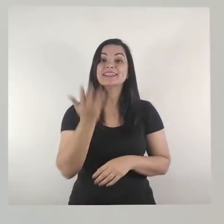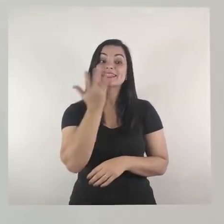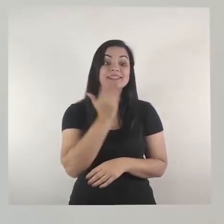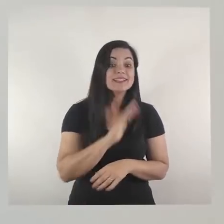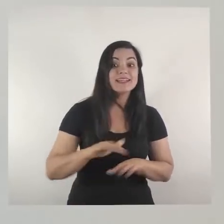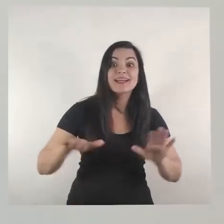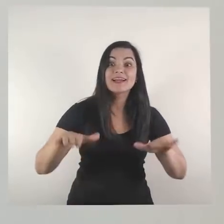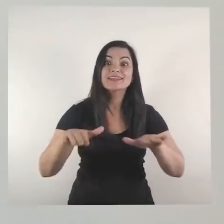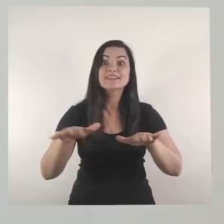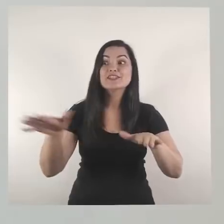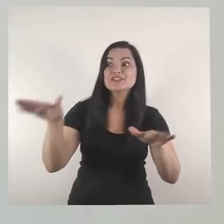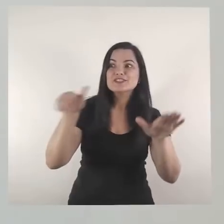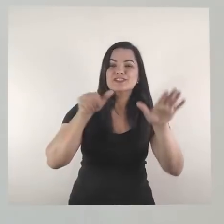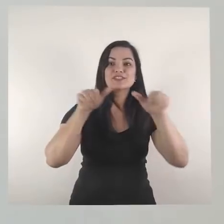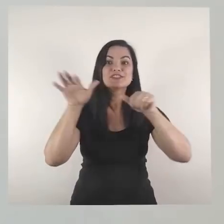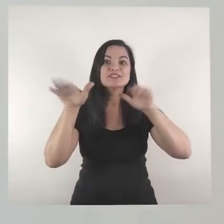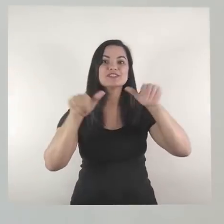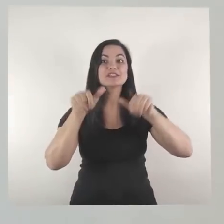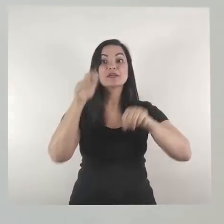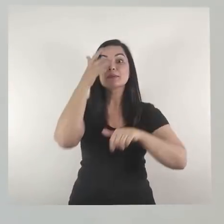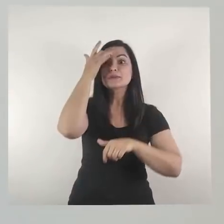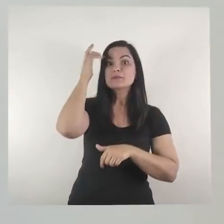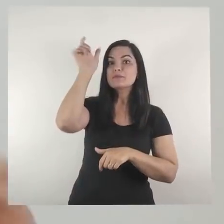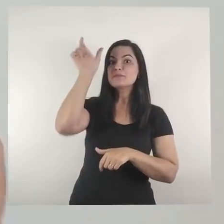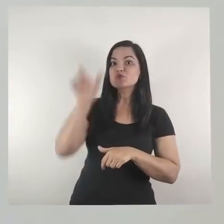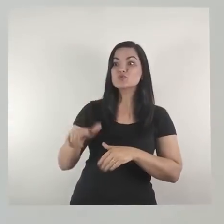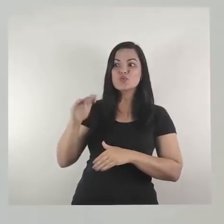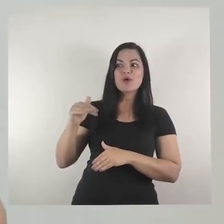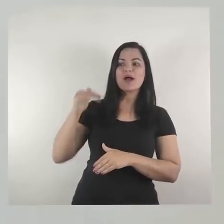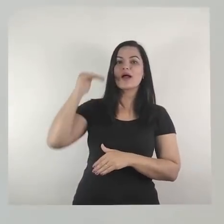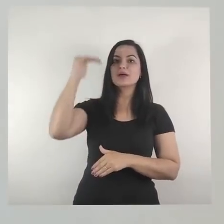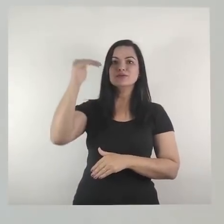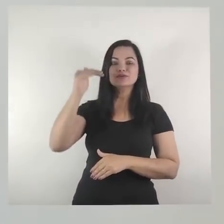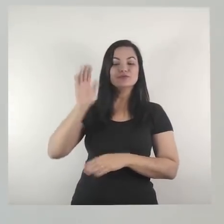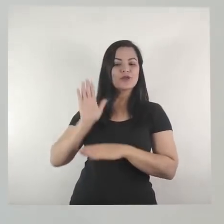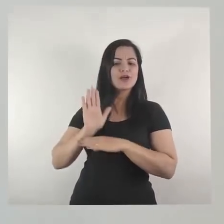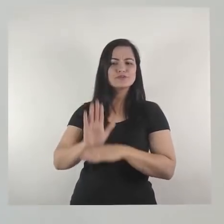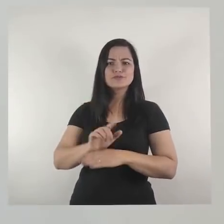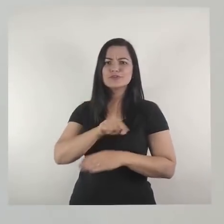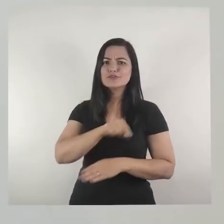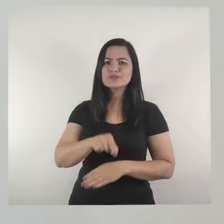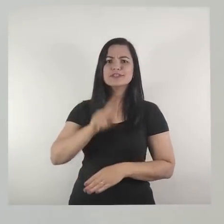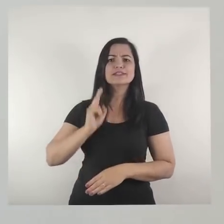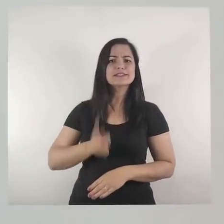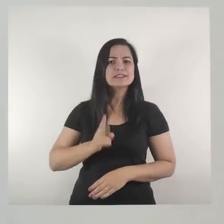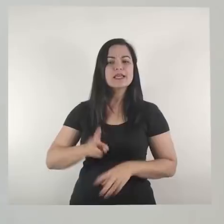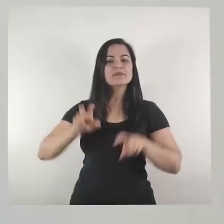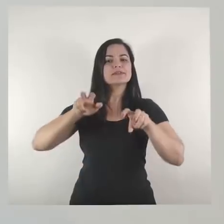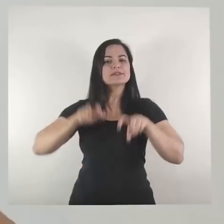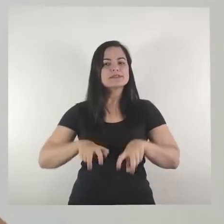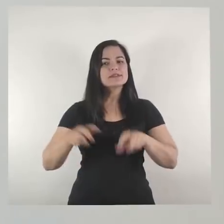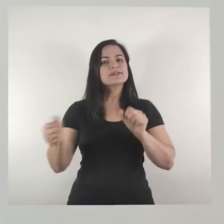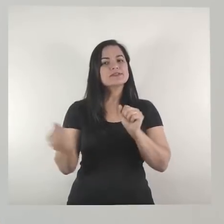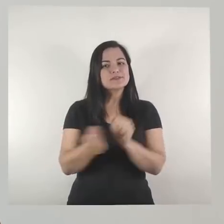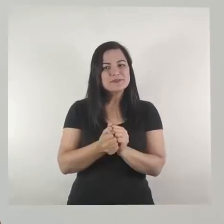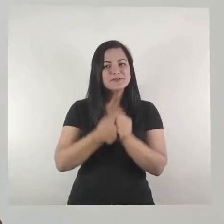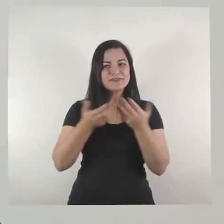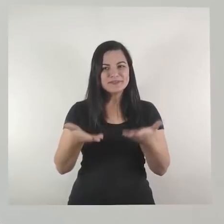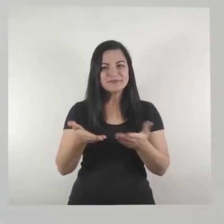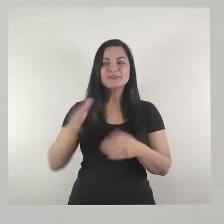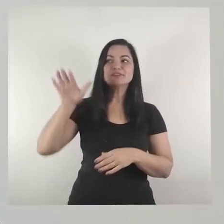Criançada, chamem aquela pessoa que sempre te ajuda a sentar aí do seu lado,